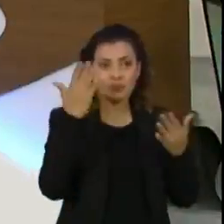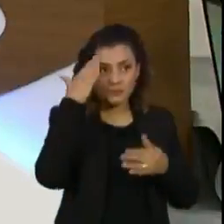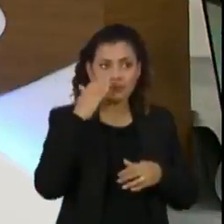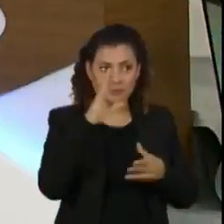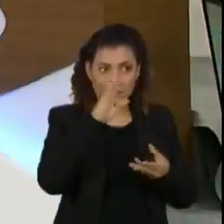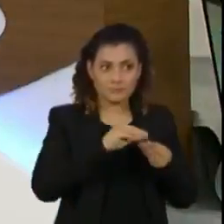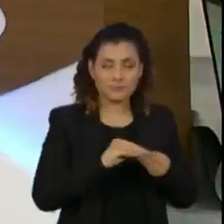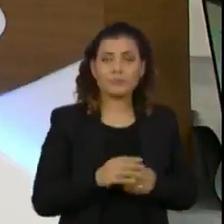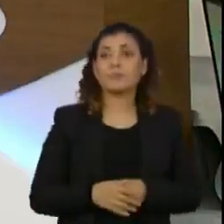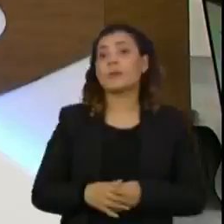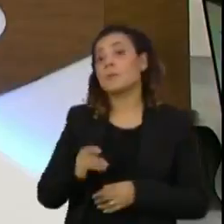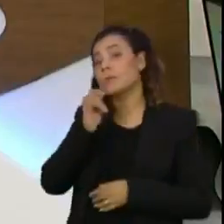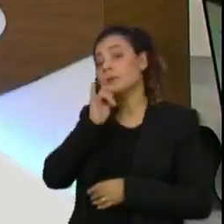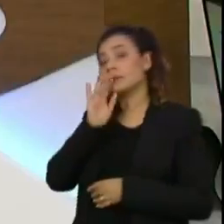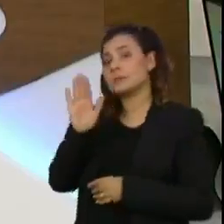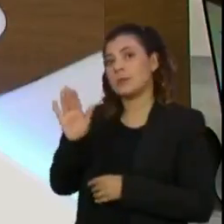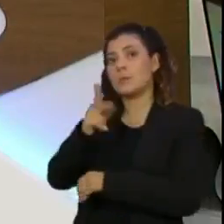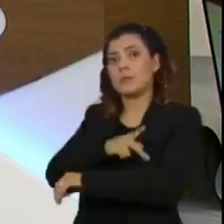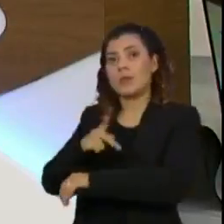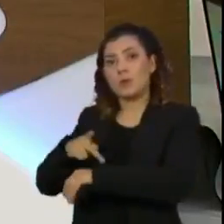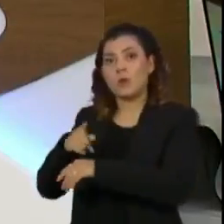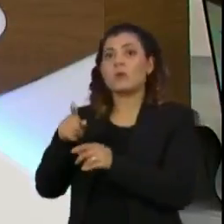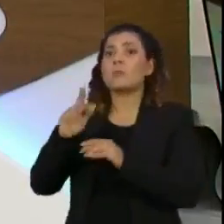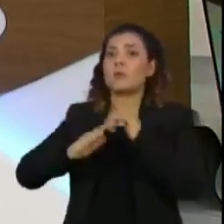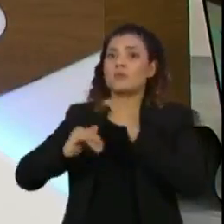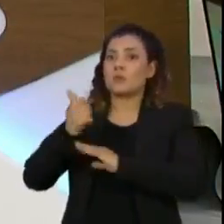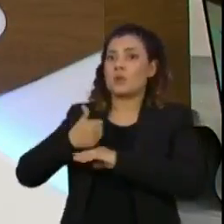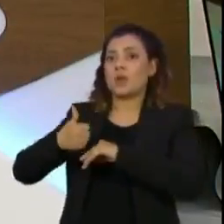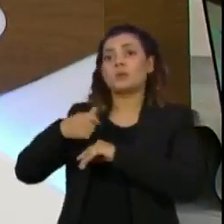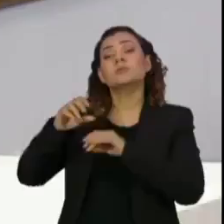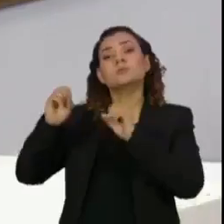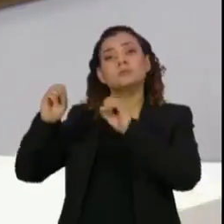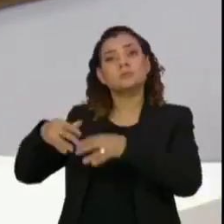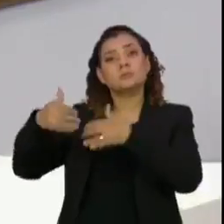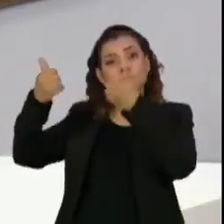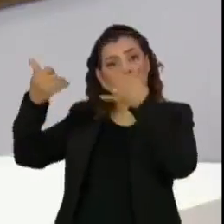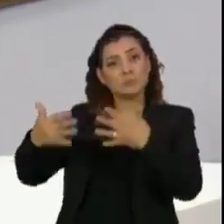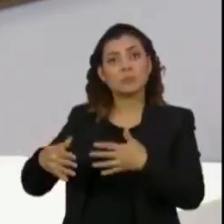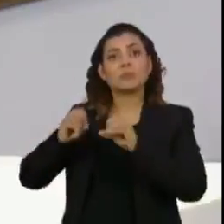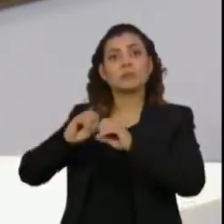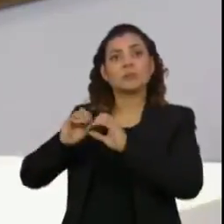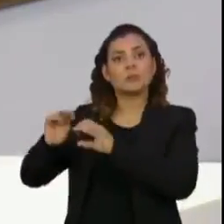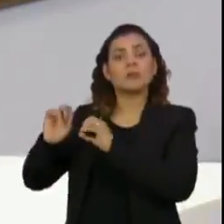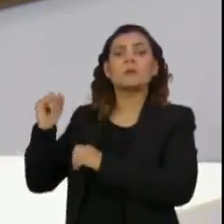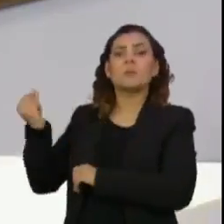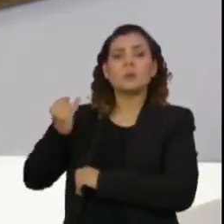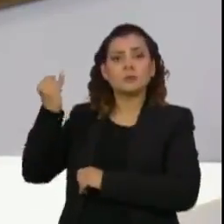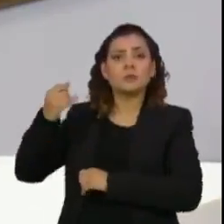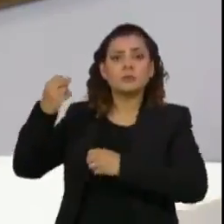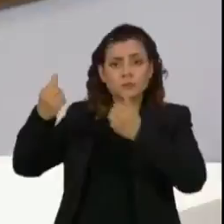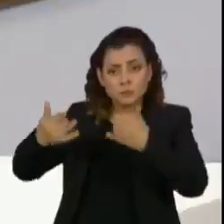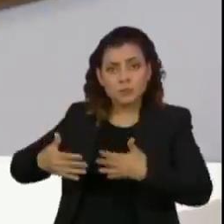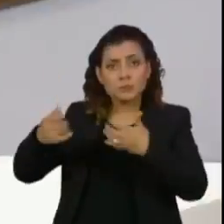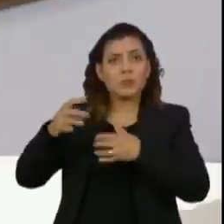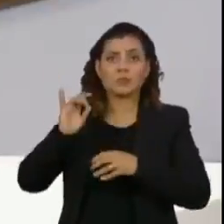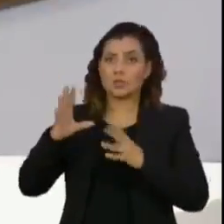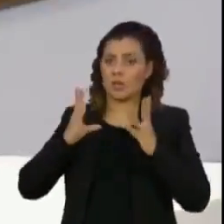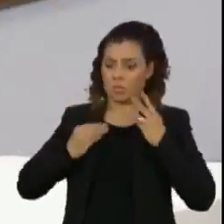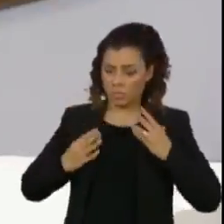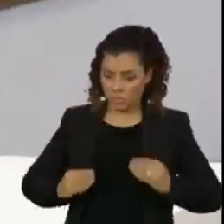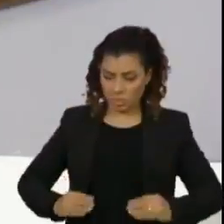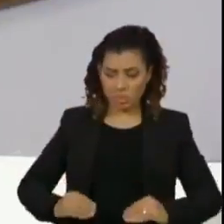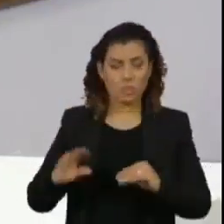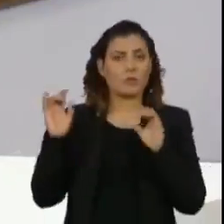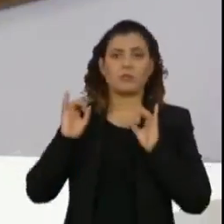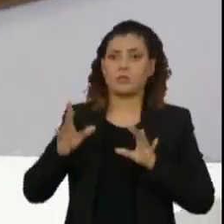também. Claro. Por exemplo, as pedagogas e pessoas que trabalham com crianças dizem que desde cedo é importante você dizer às crianças que só elas podem tocar nas